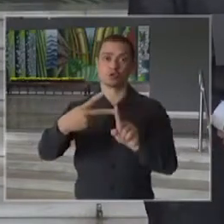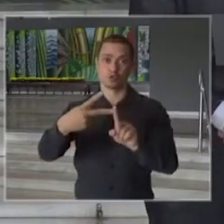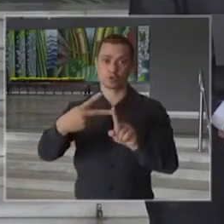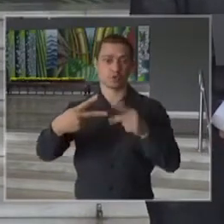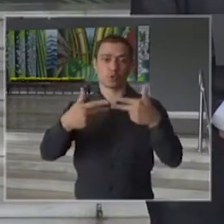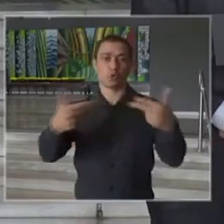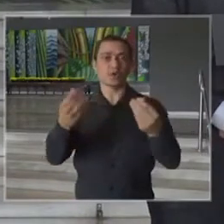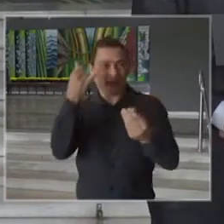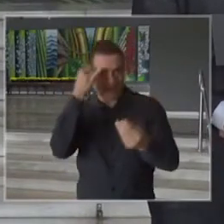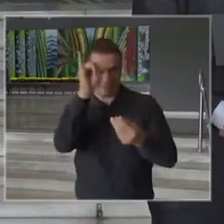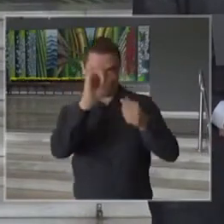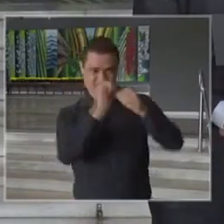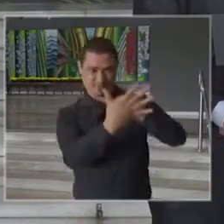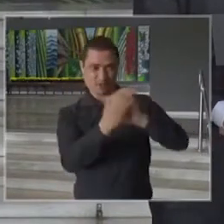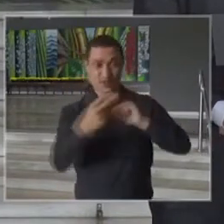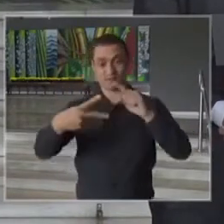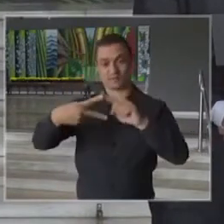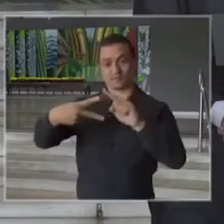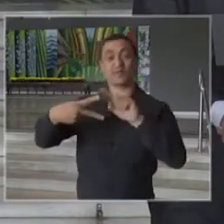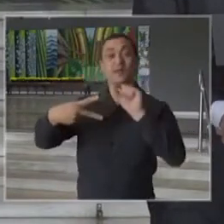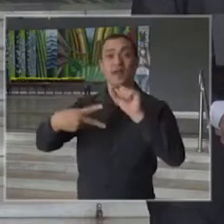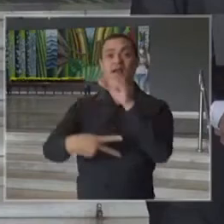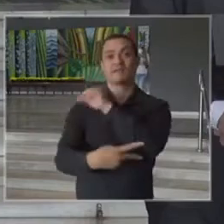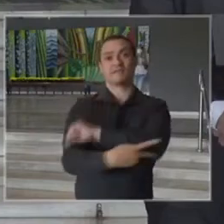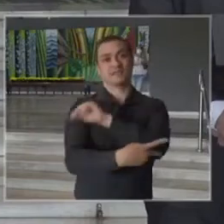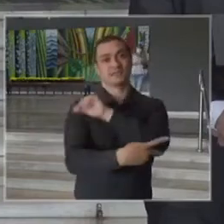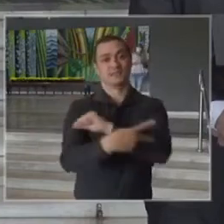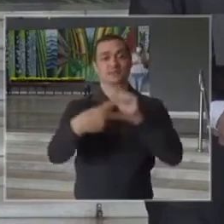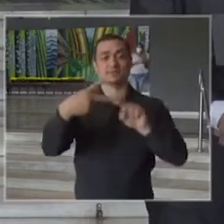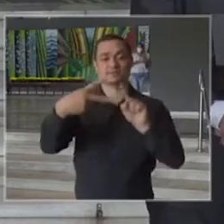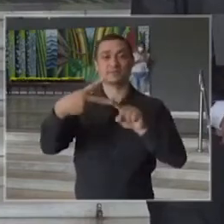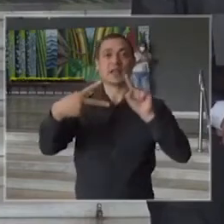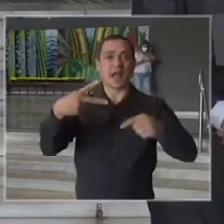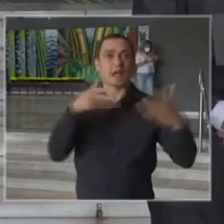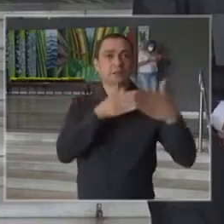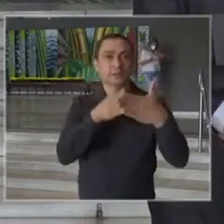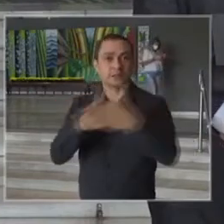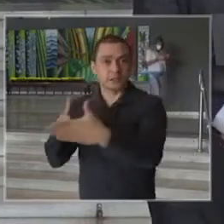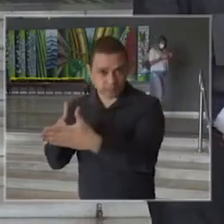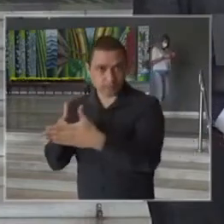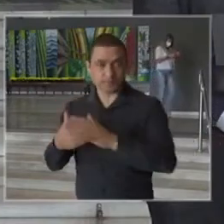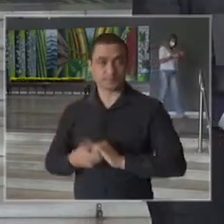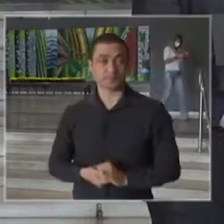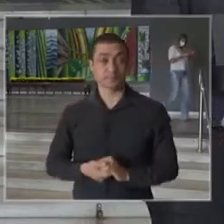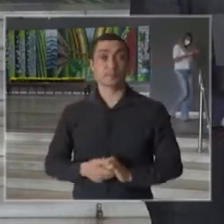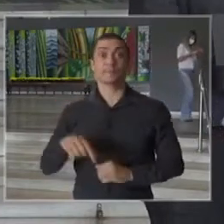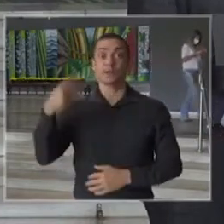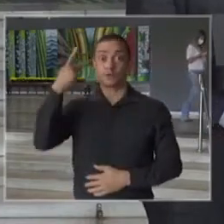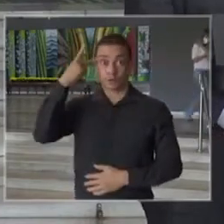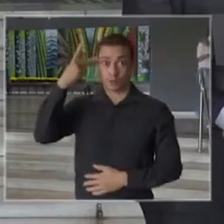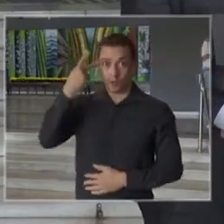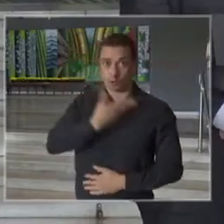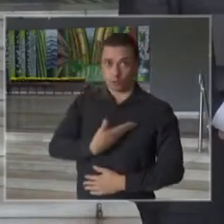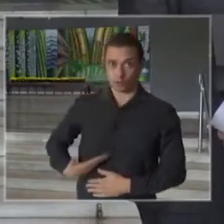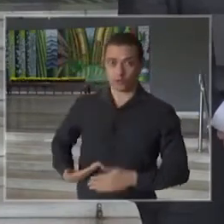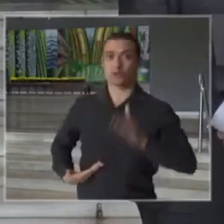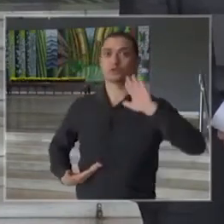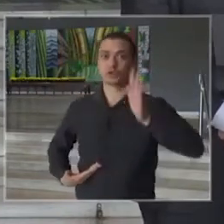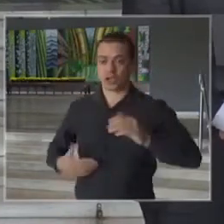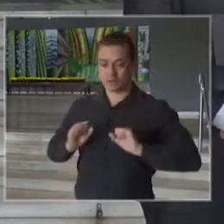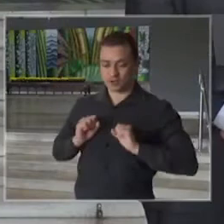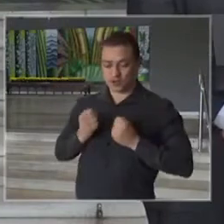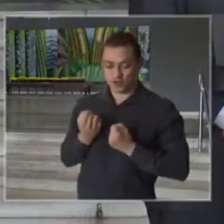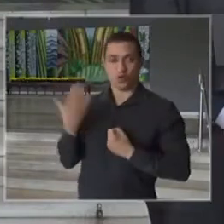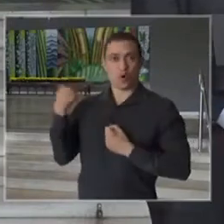enfrentar a pandemia, que é a vacinação e as medidas de restrição. O governo de São Paulo também se esforçou nesses